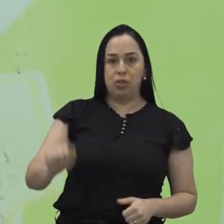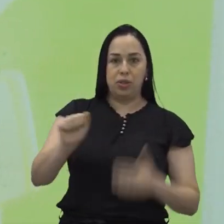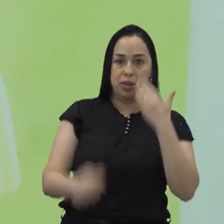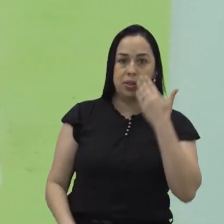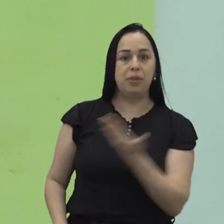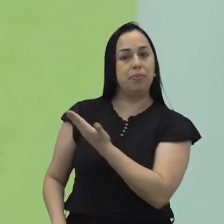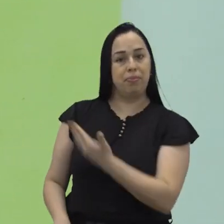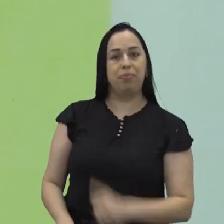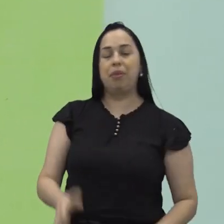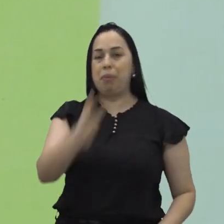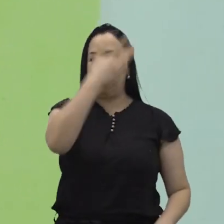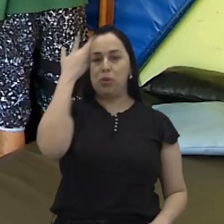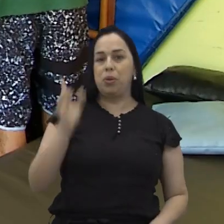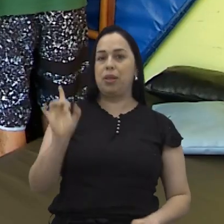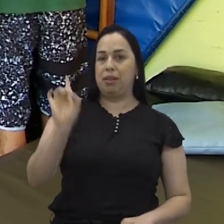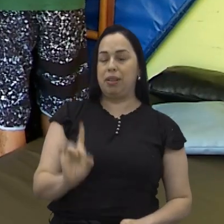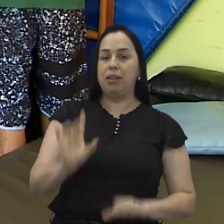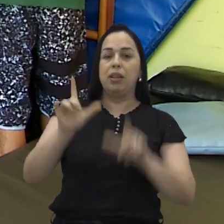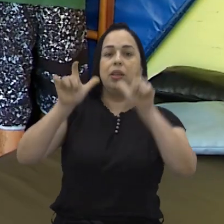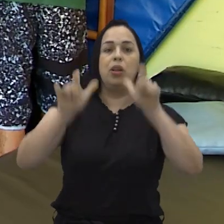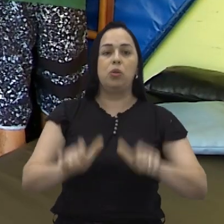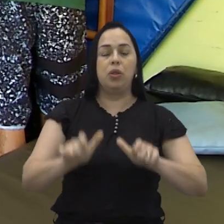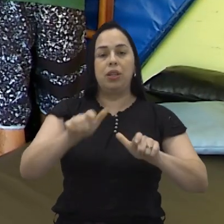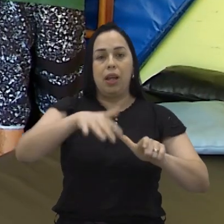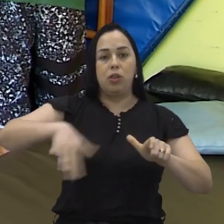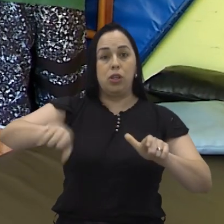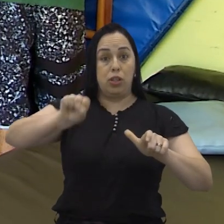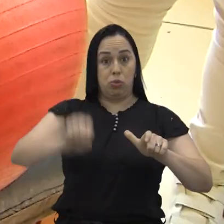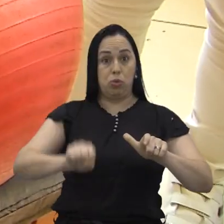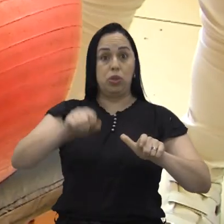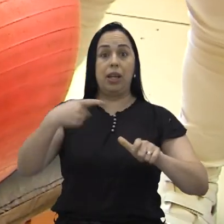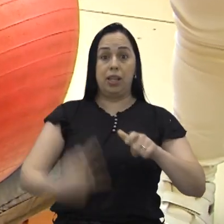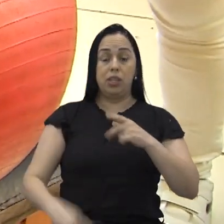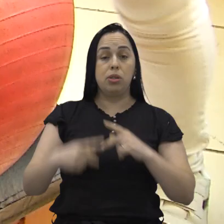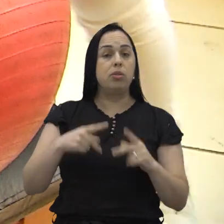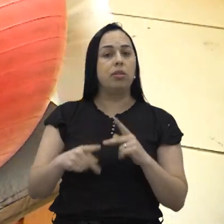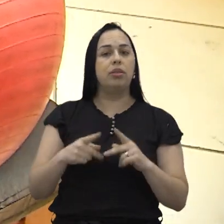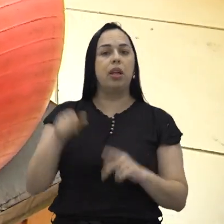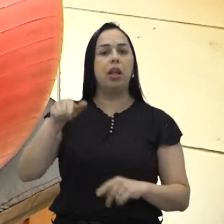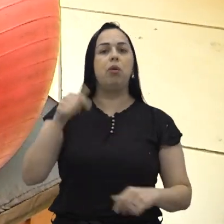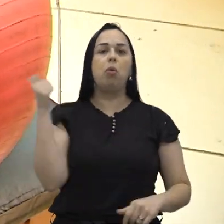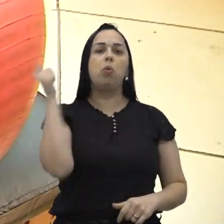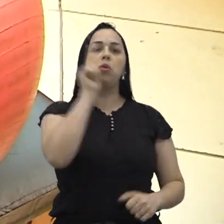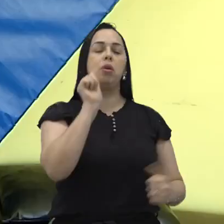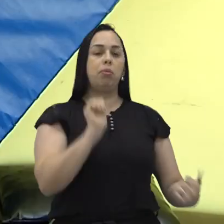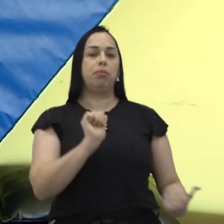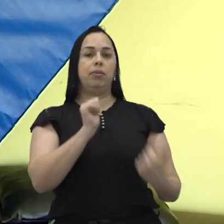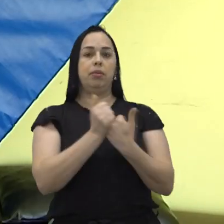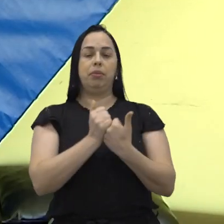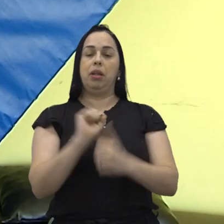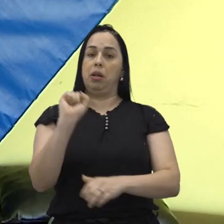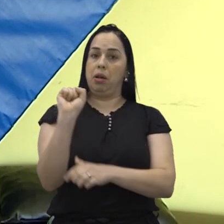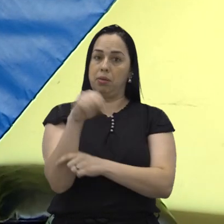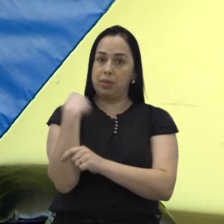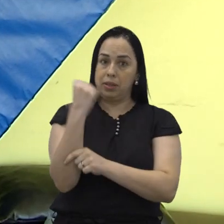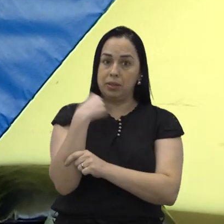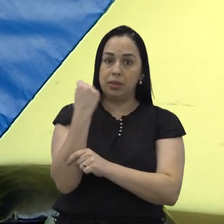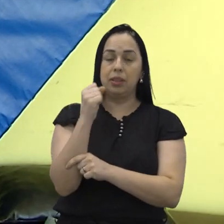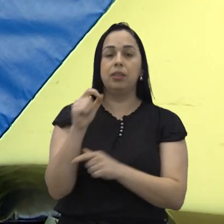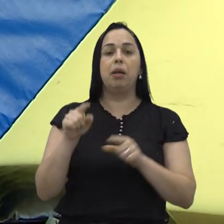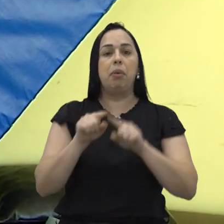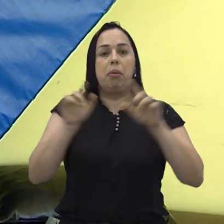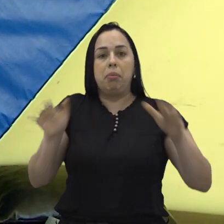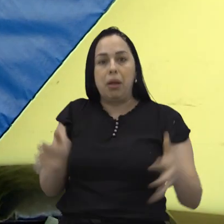Pessoas Portadoras de Deficiência, localizada na Zona Sul de São José, que ele encontrou apoio. Lá, faz fisioterapia e